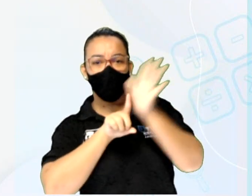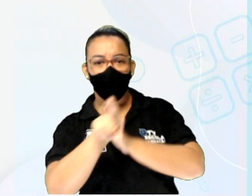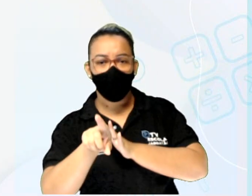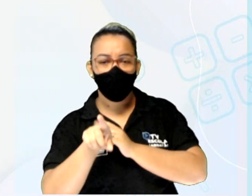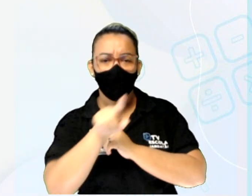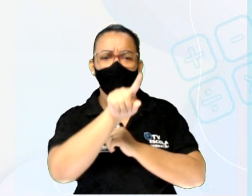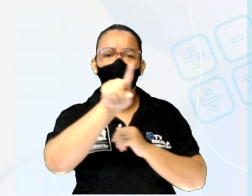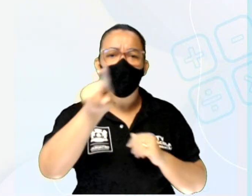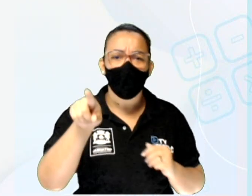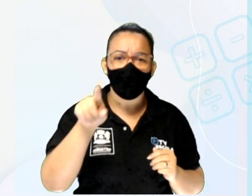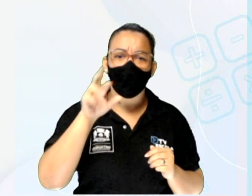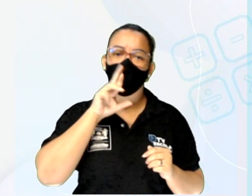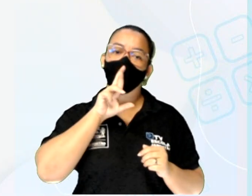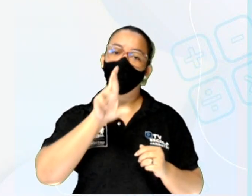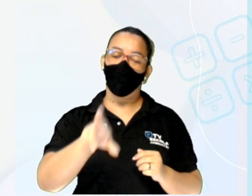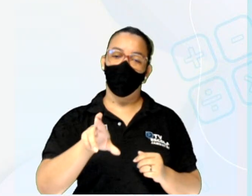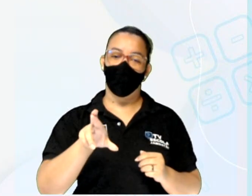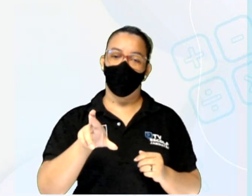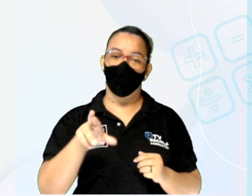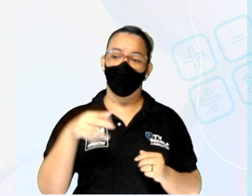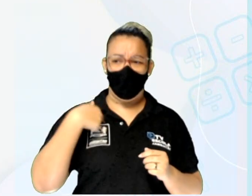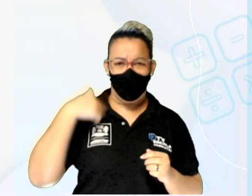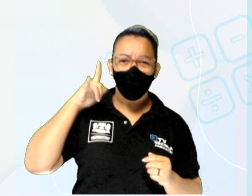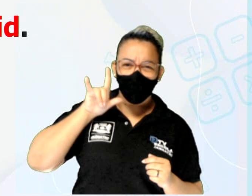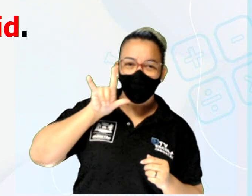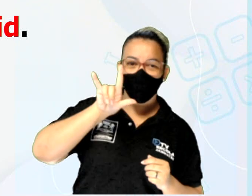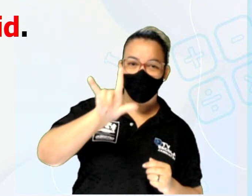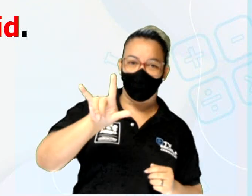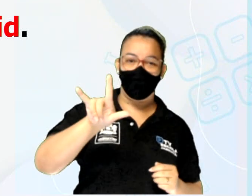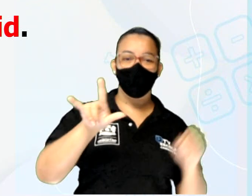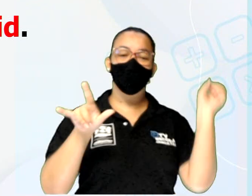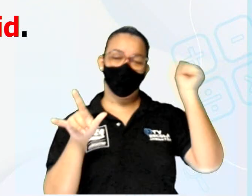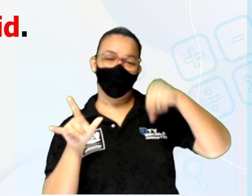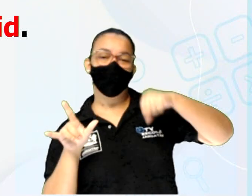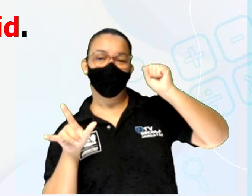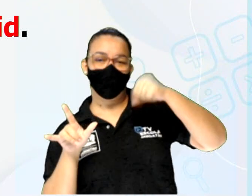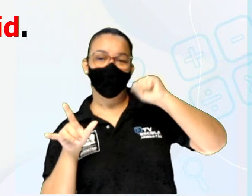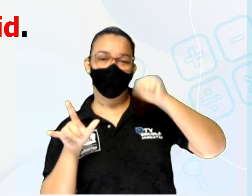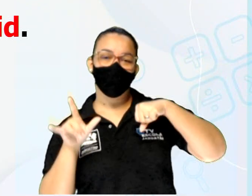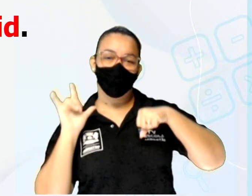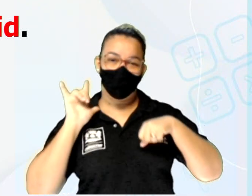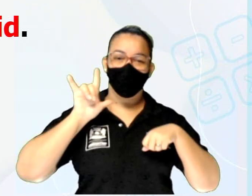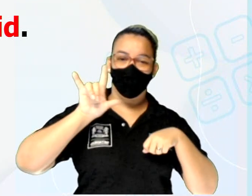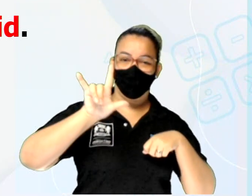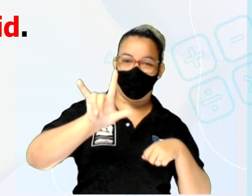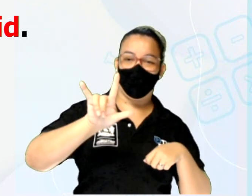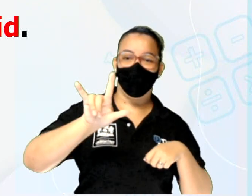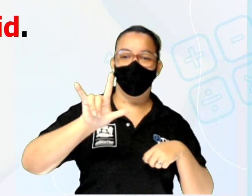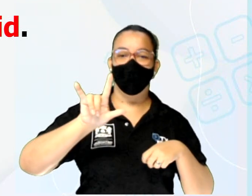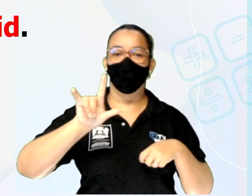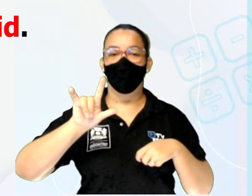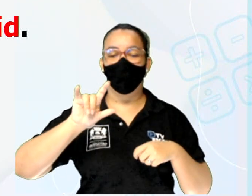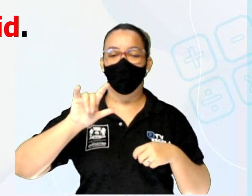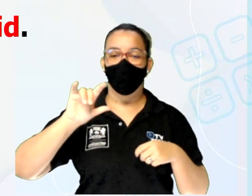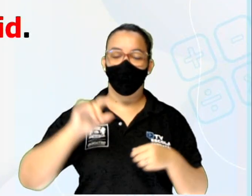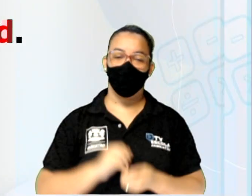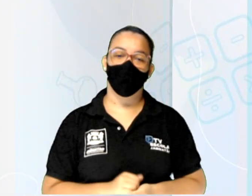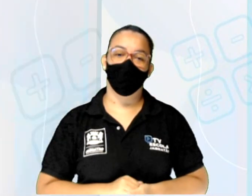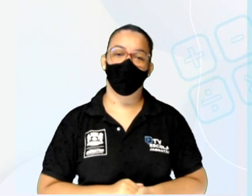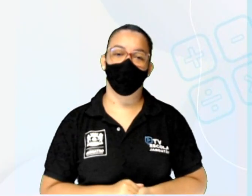responder. Did I love you? Eu te amei? Yes, you did. Sim, você amou.